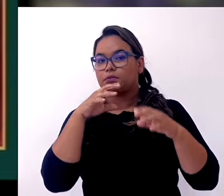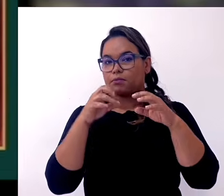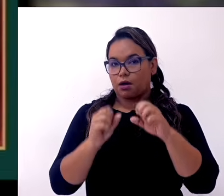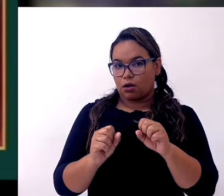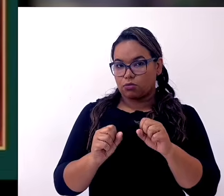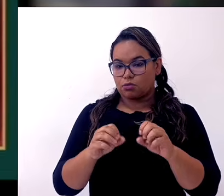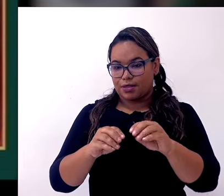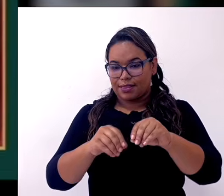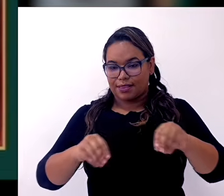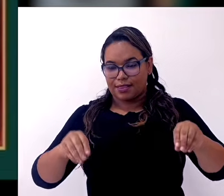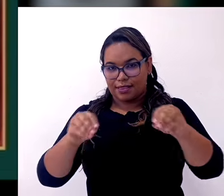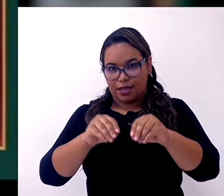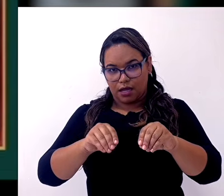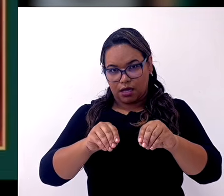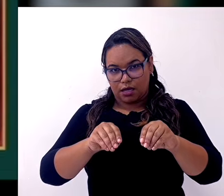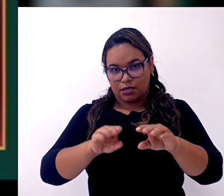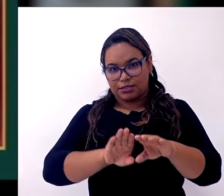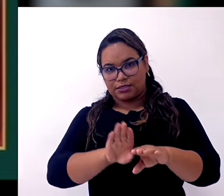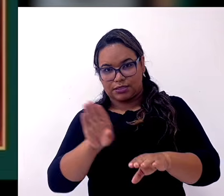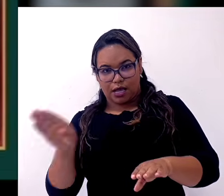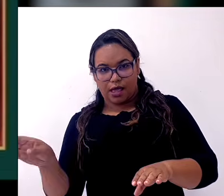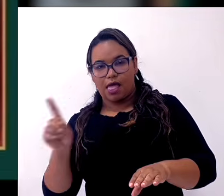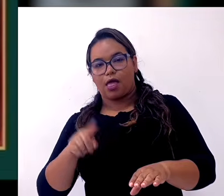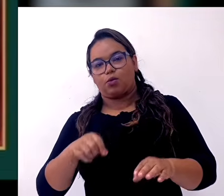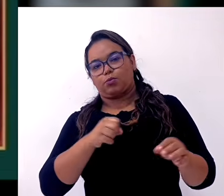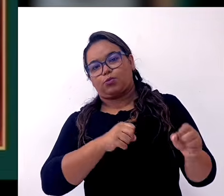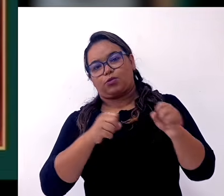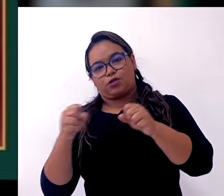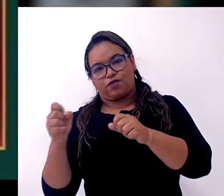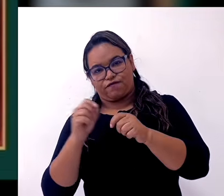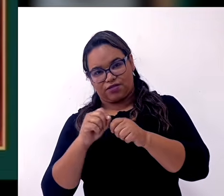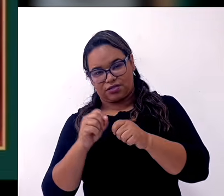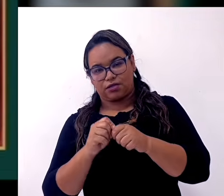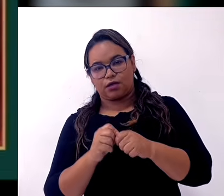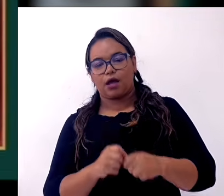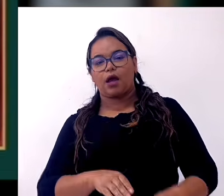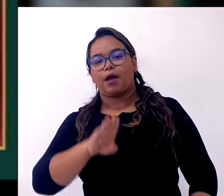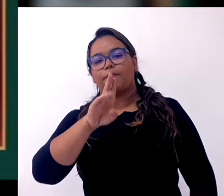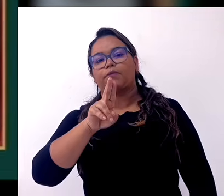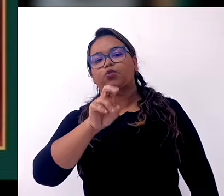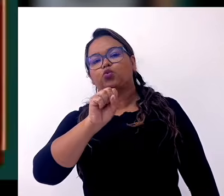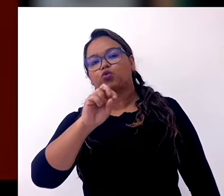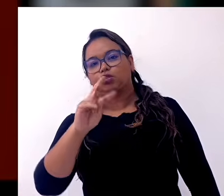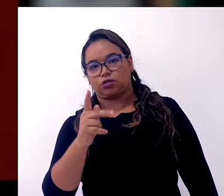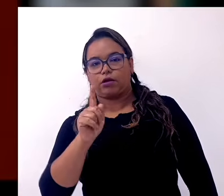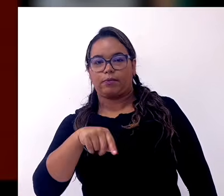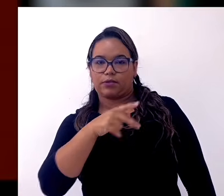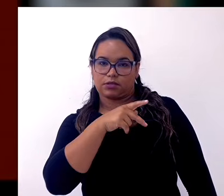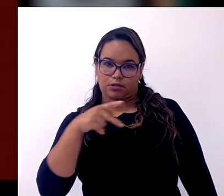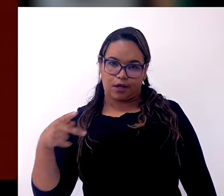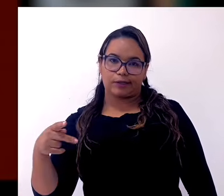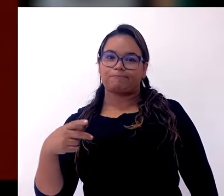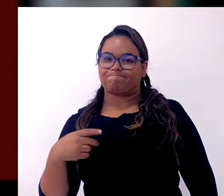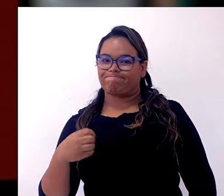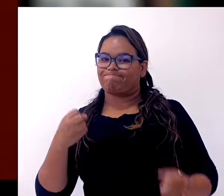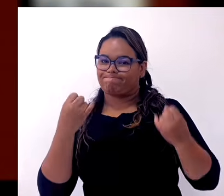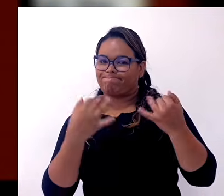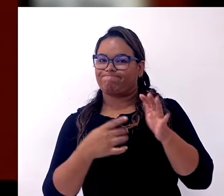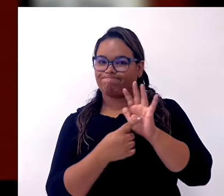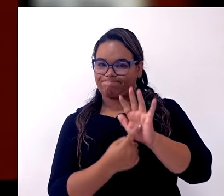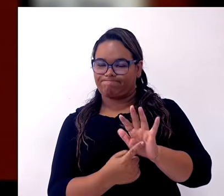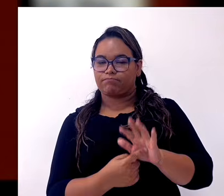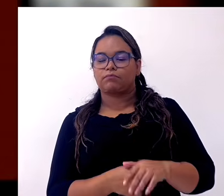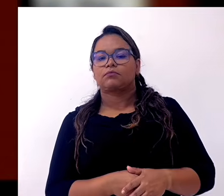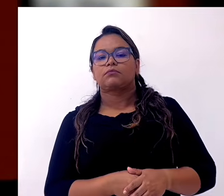Em 1990, o Nobel da Paz foi para Gorbachev porque ele perdeu o seu país. E ele se tornou o homem da